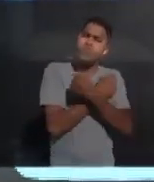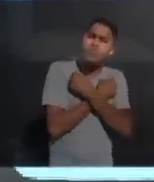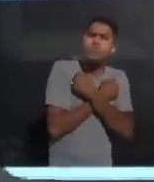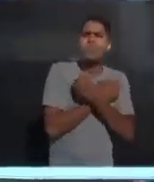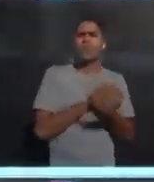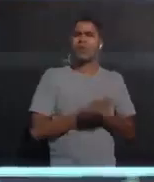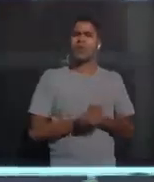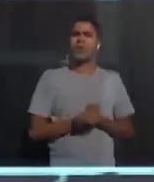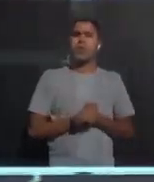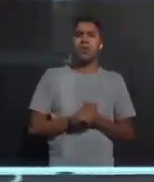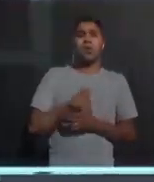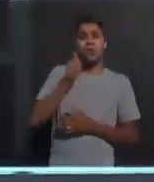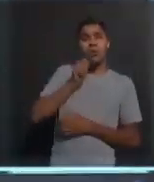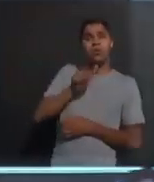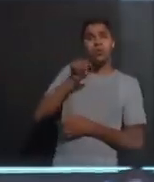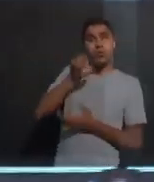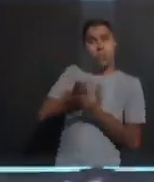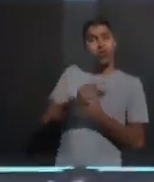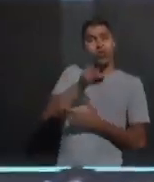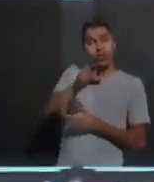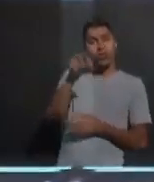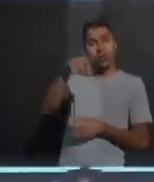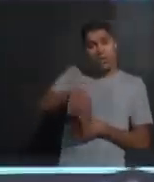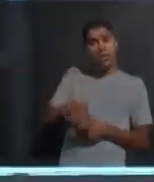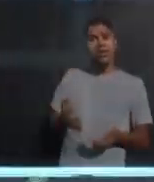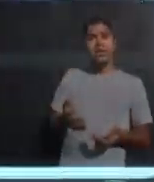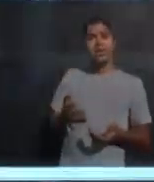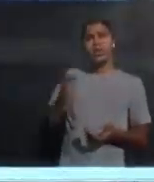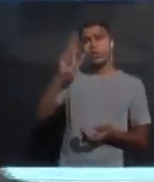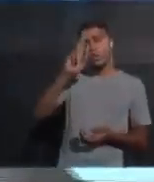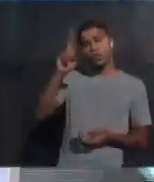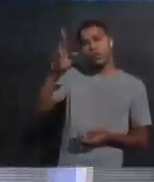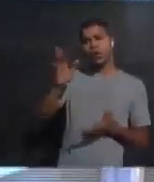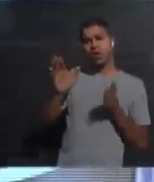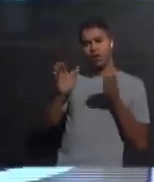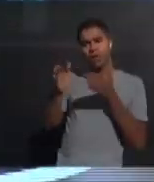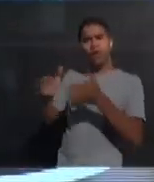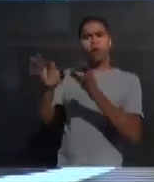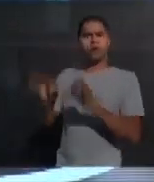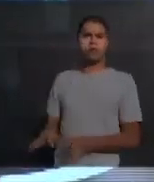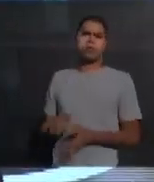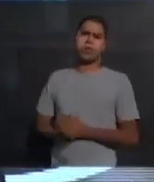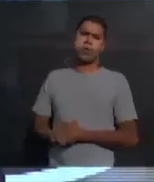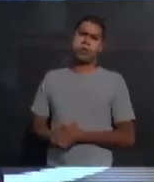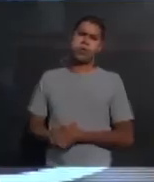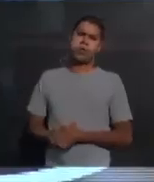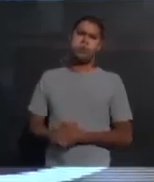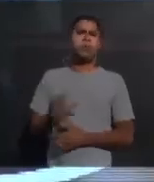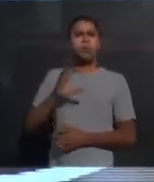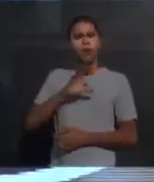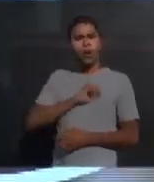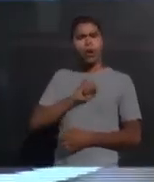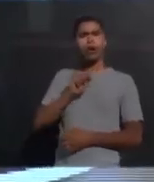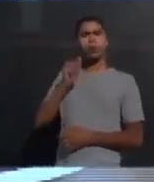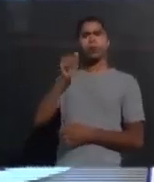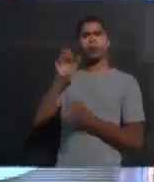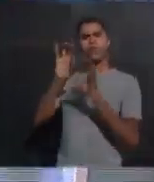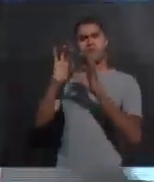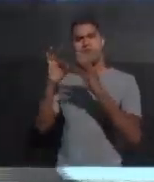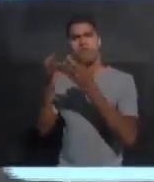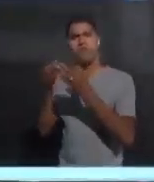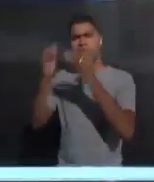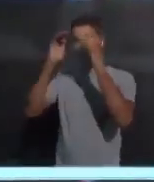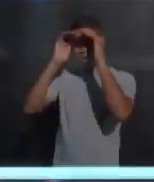esposa você que tá aqui o senhor quer que você coloca o foco certo ame sua família